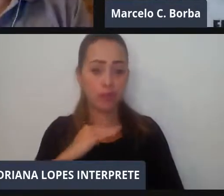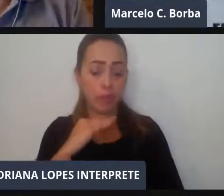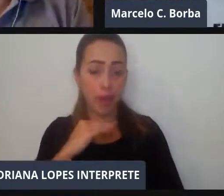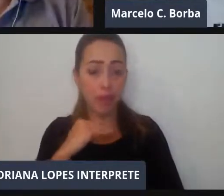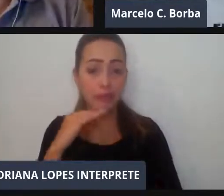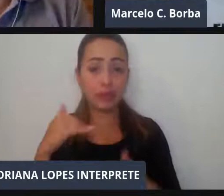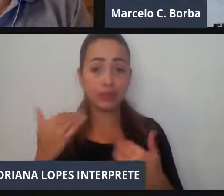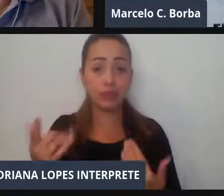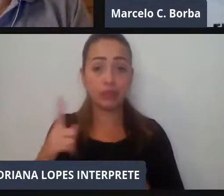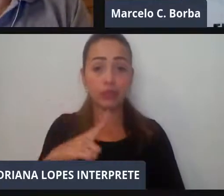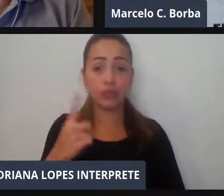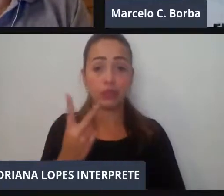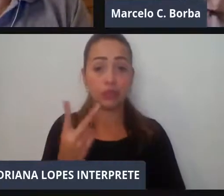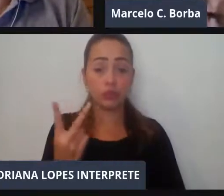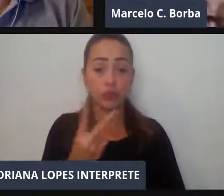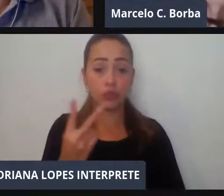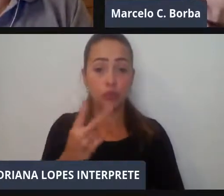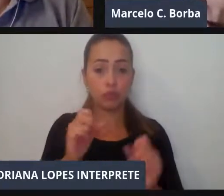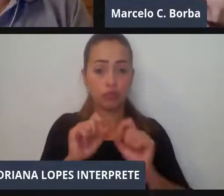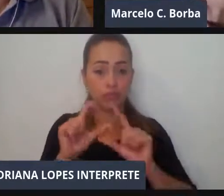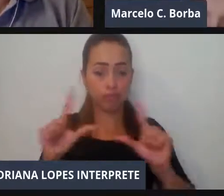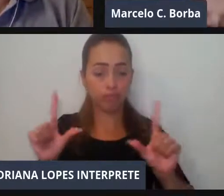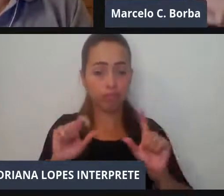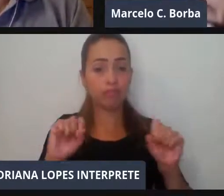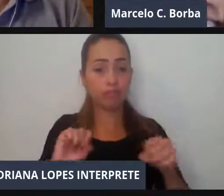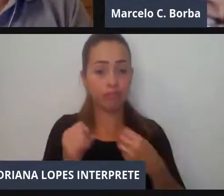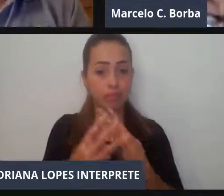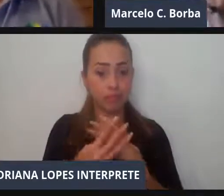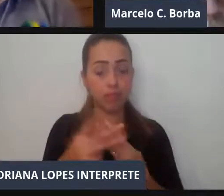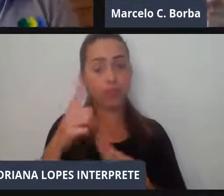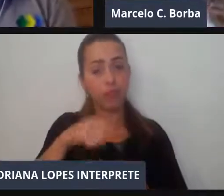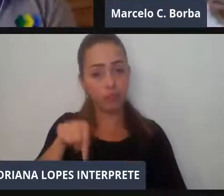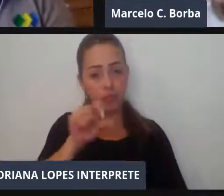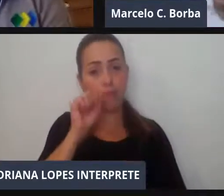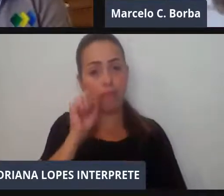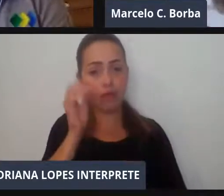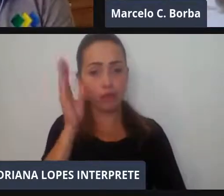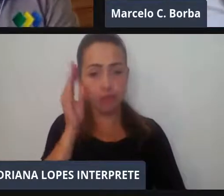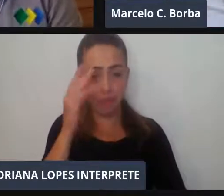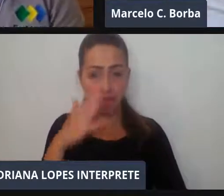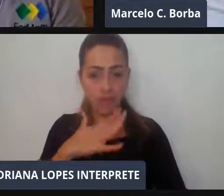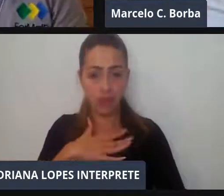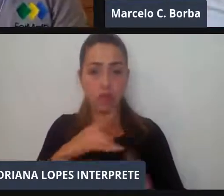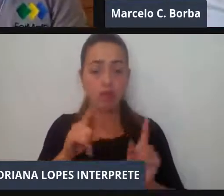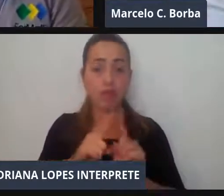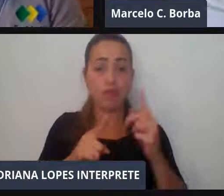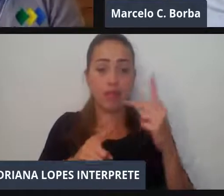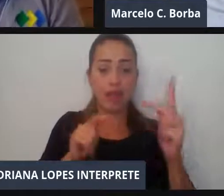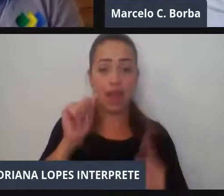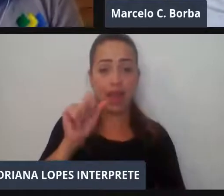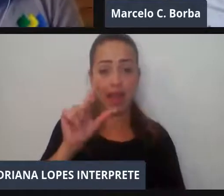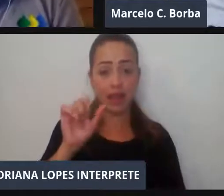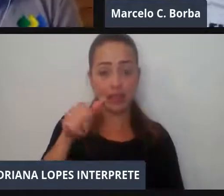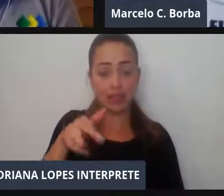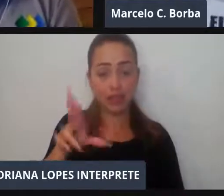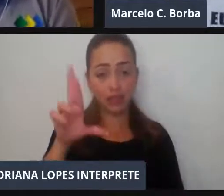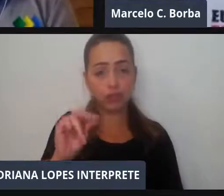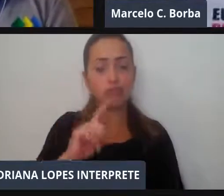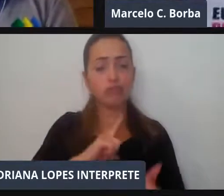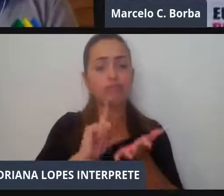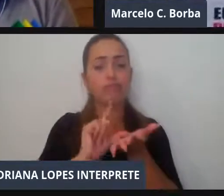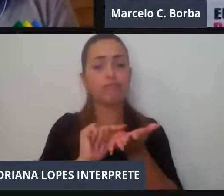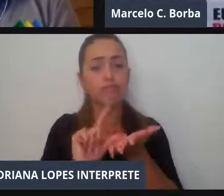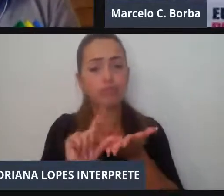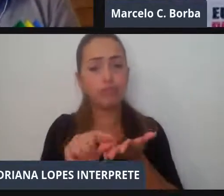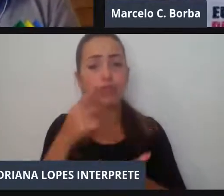dois PowerPoints que vão estar disponíveis para vocês, do Alessandro e meu, com artigos e tudo mais, falando sobre,